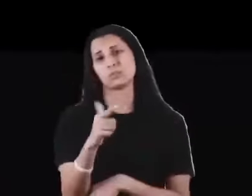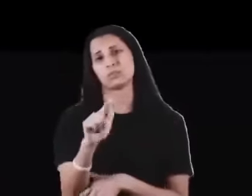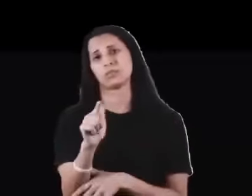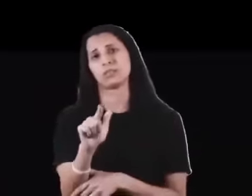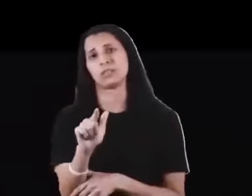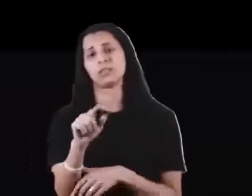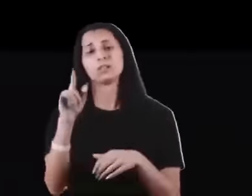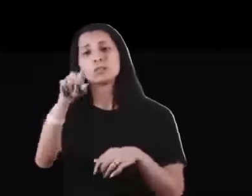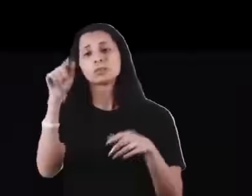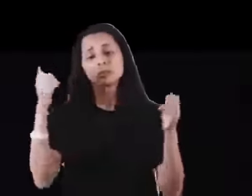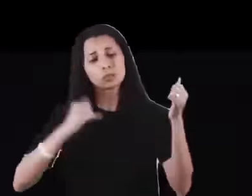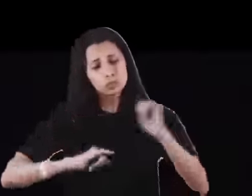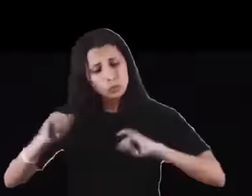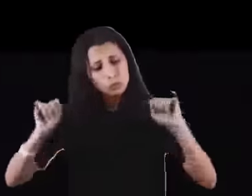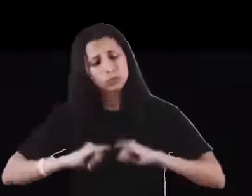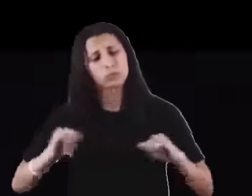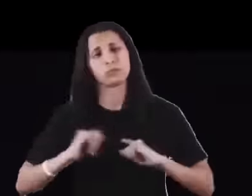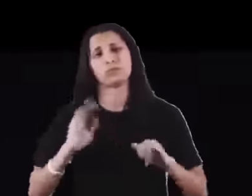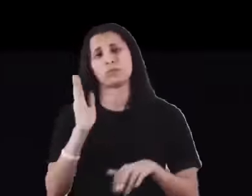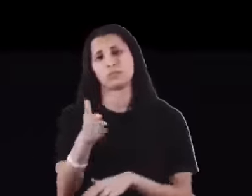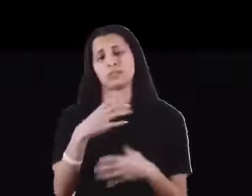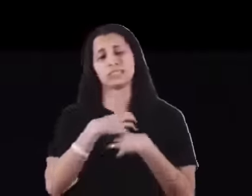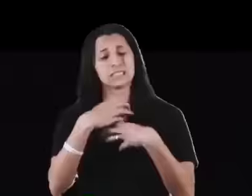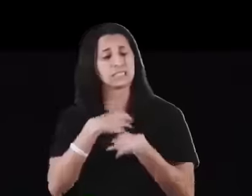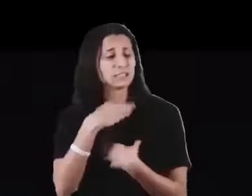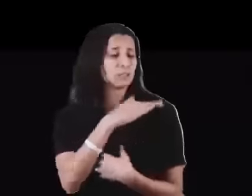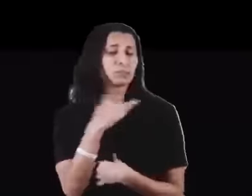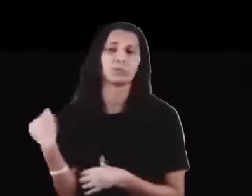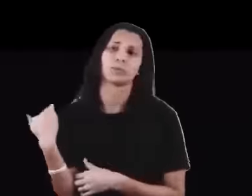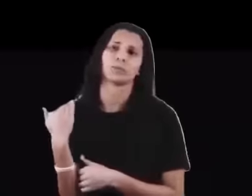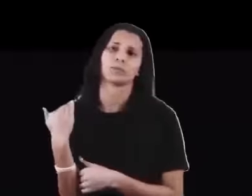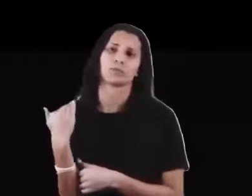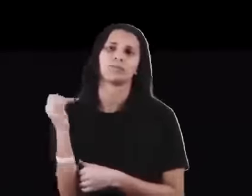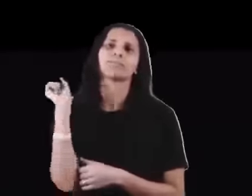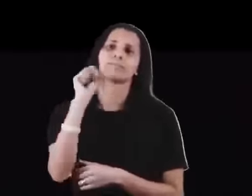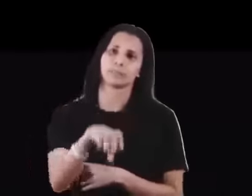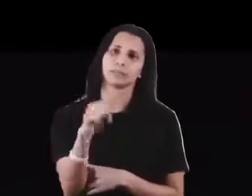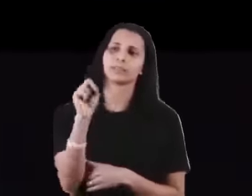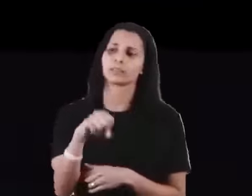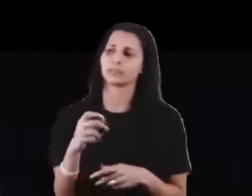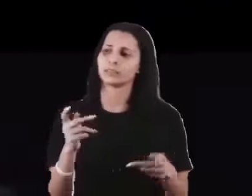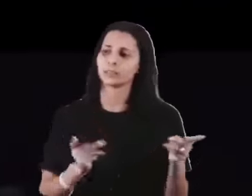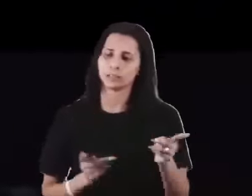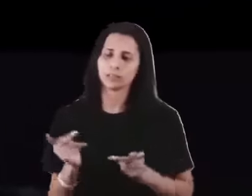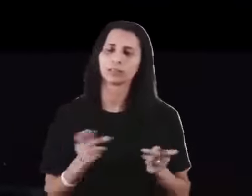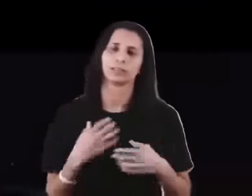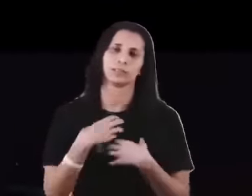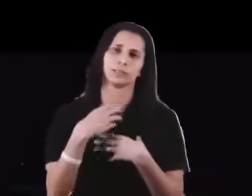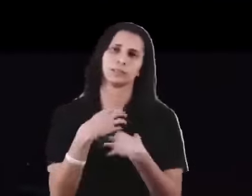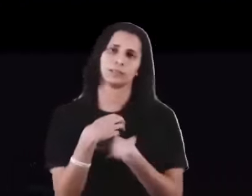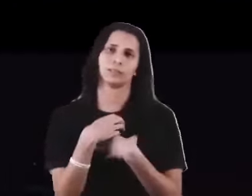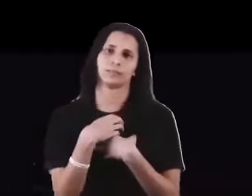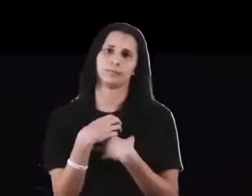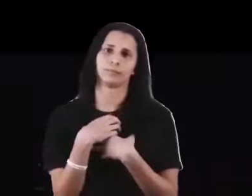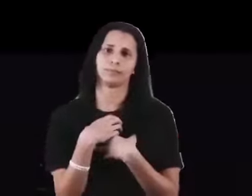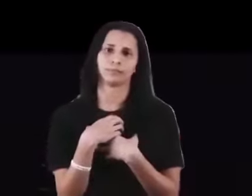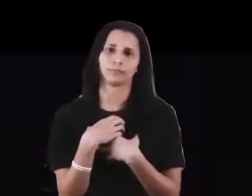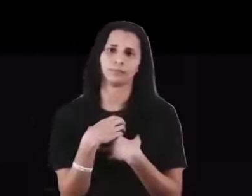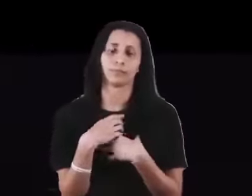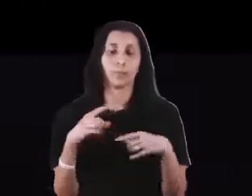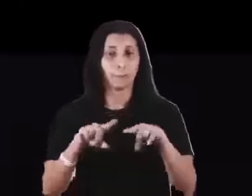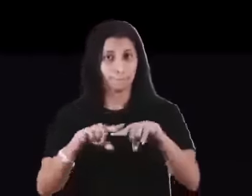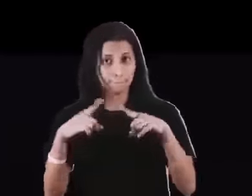assim tô me sentindo uma morta e foi assim que H se sentiu É